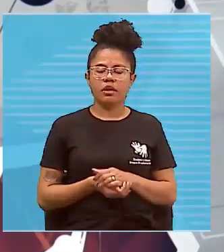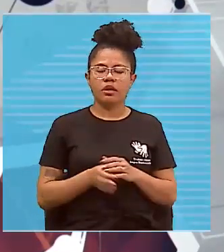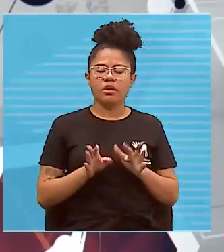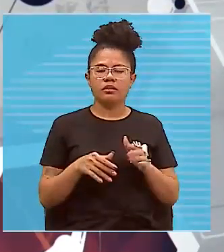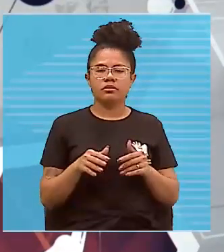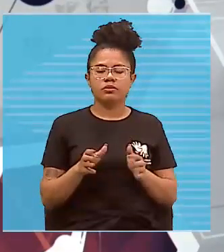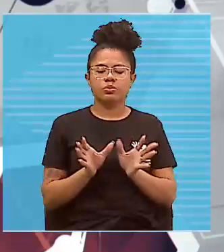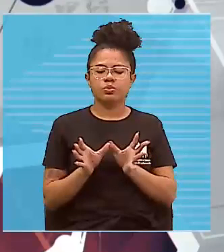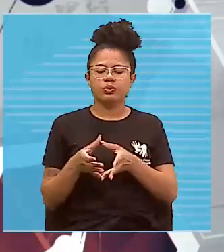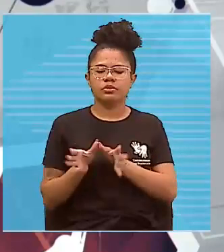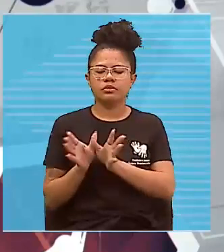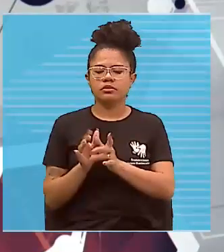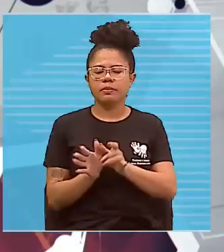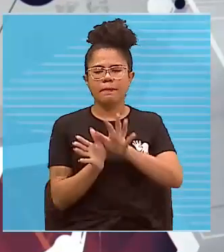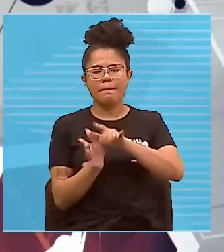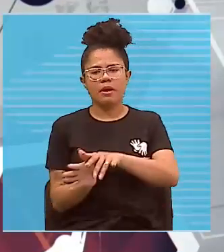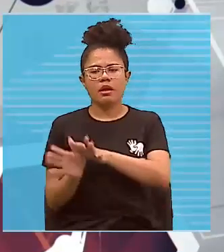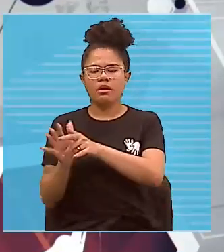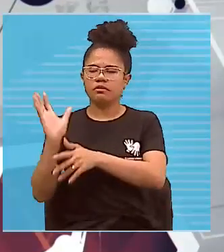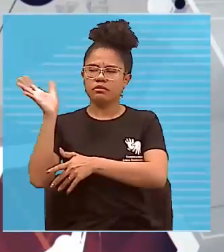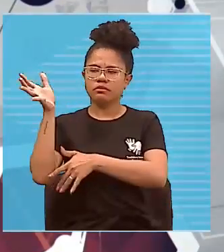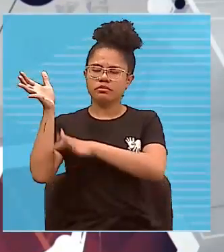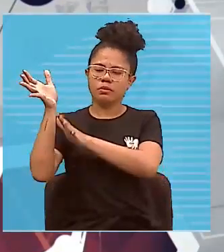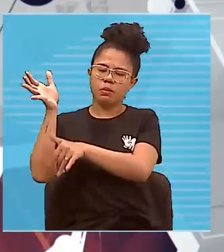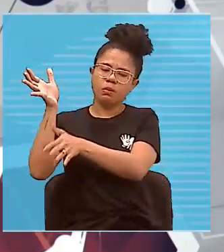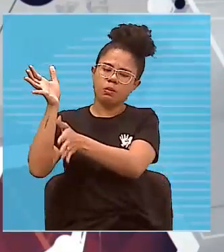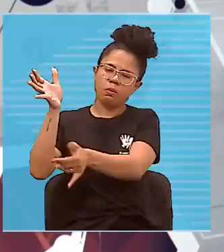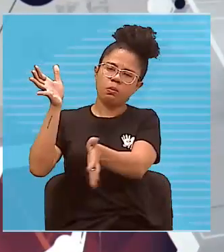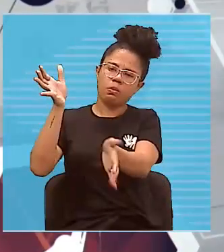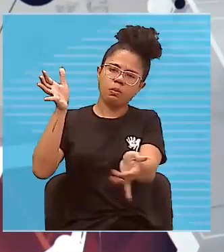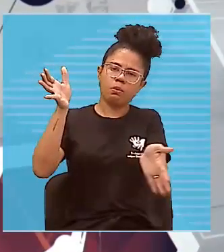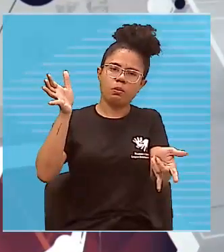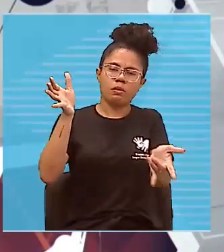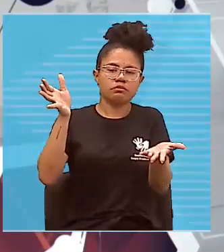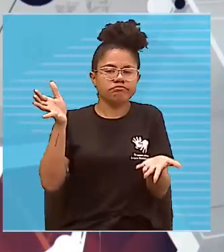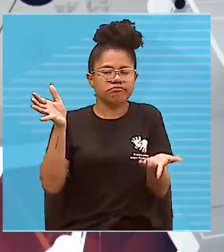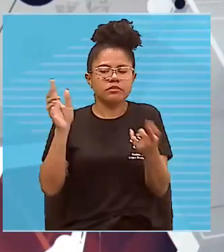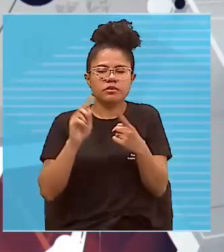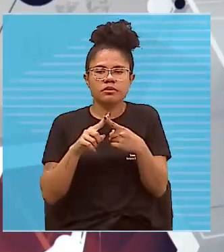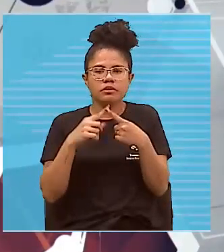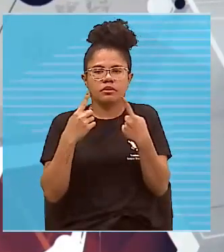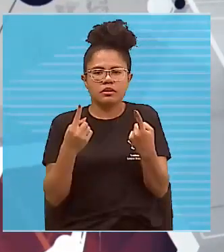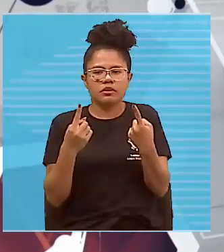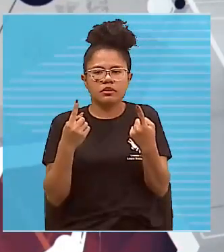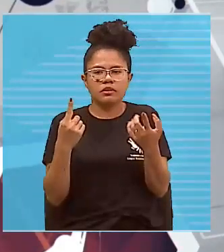esses pássaros, eles se chocam e podem até morrer com esse negócio todo, tá?